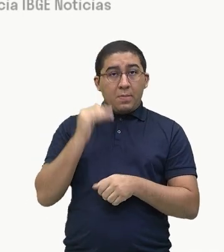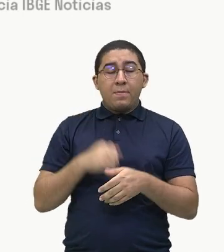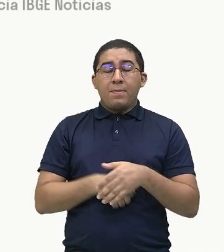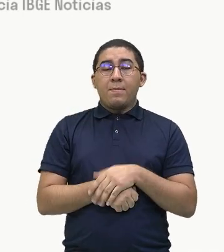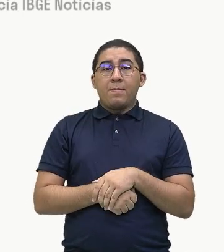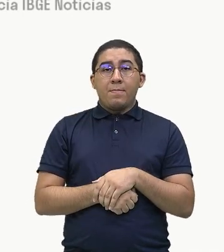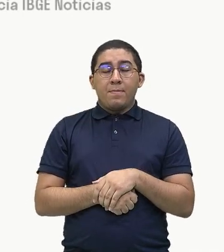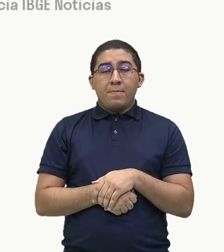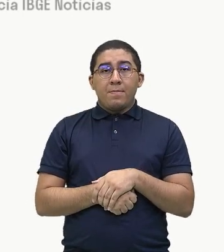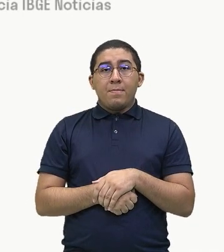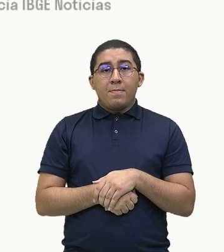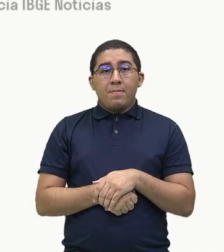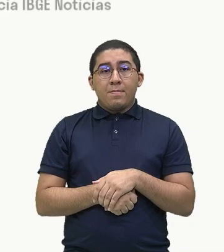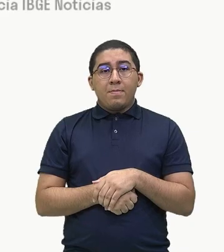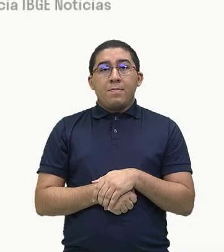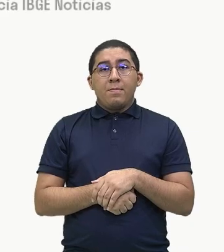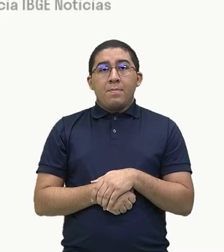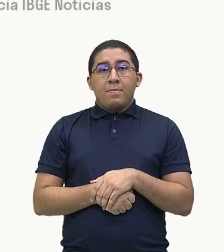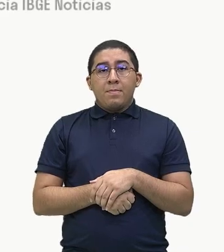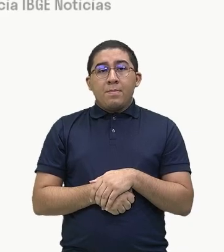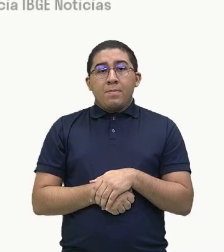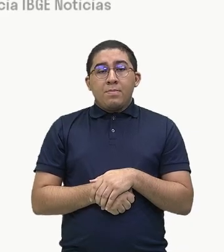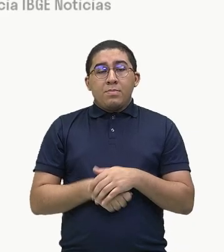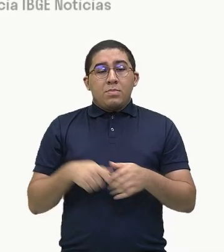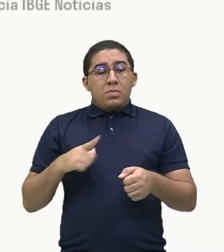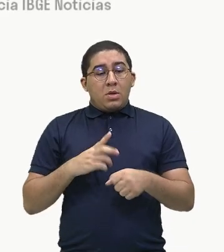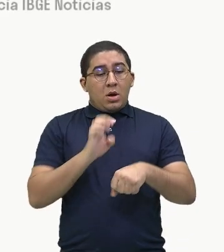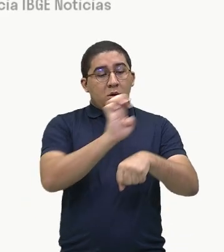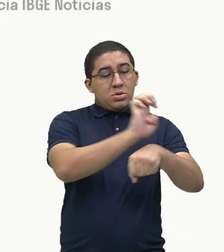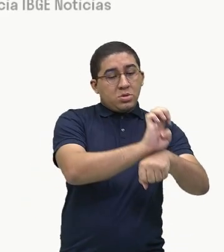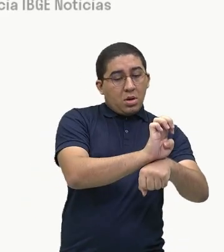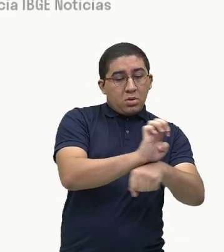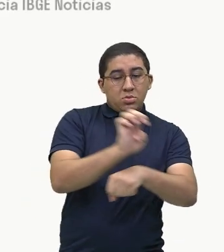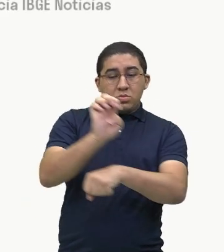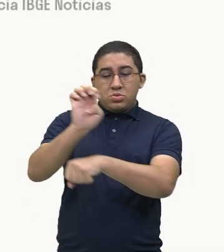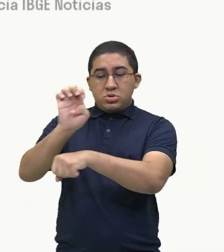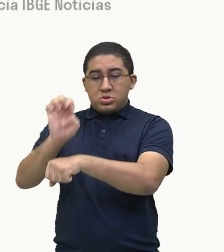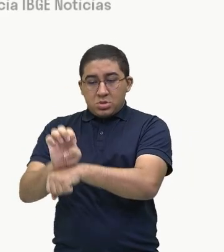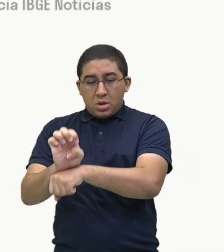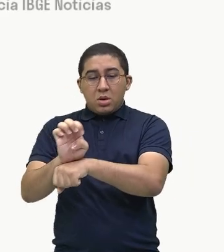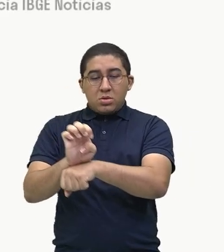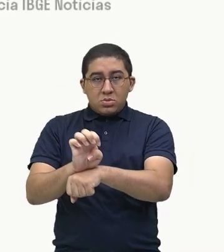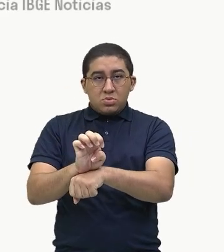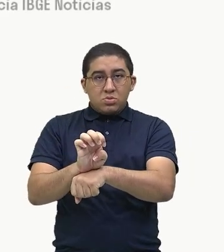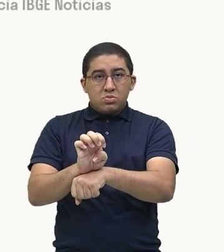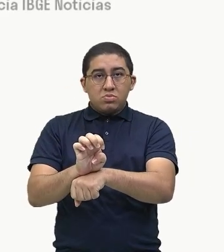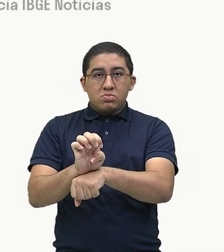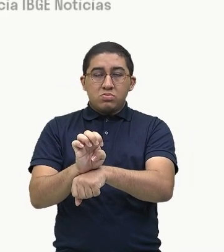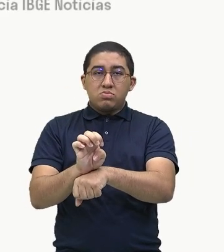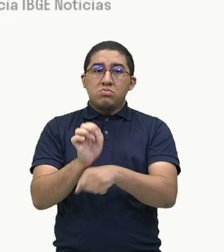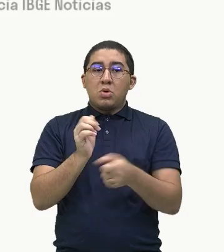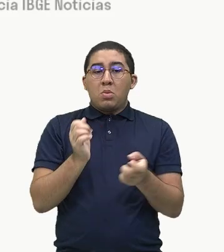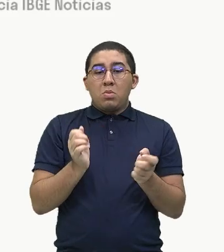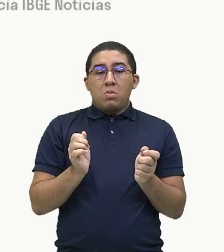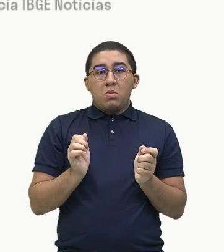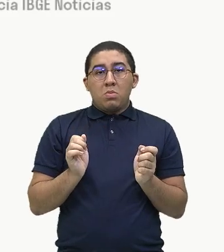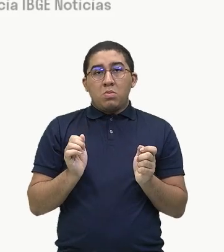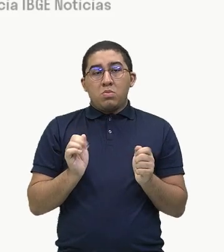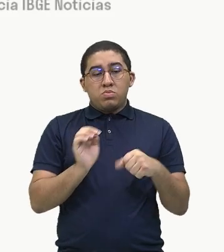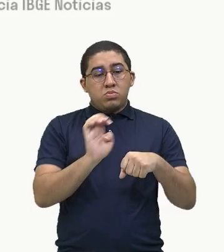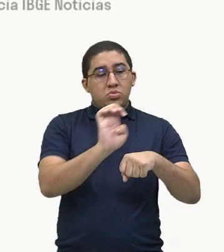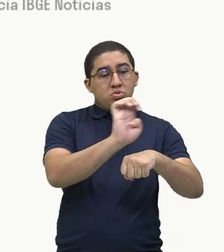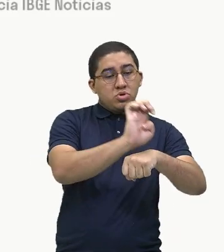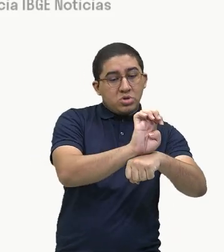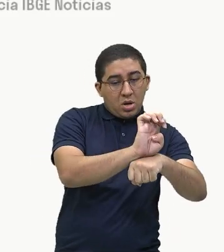de alguns estados, elas vão estar inseridas, o mesmo estado pode estar inserido em